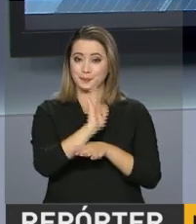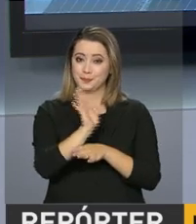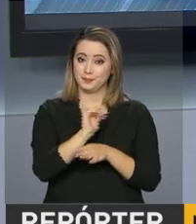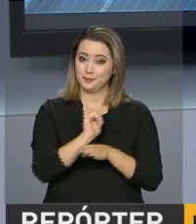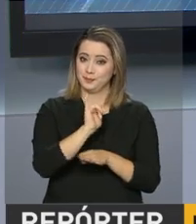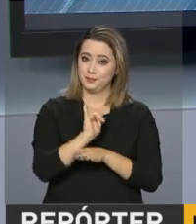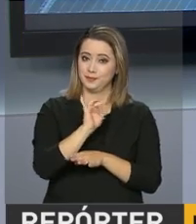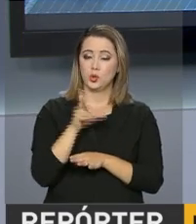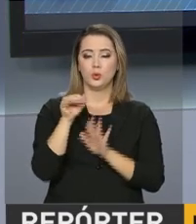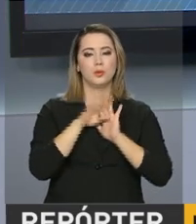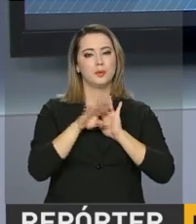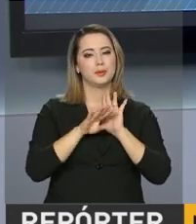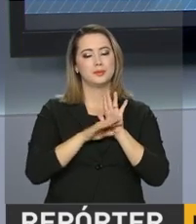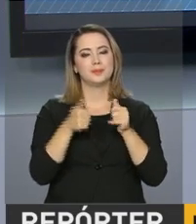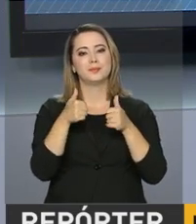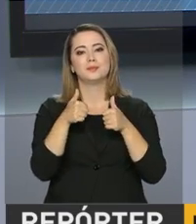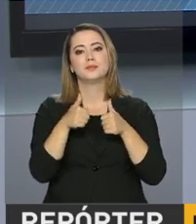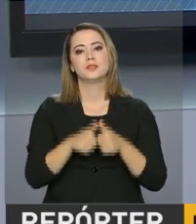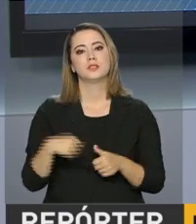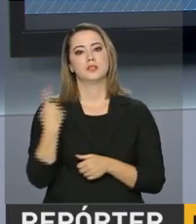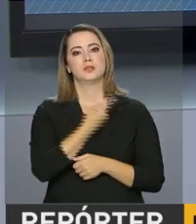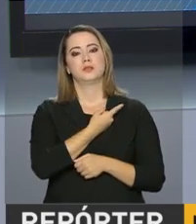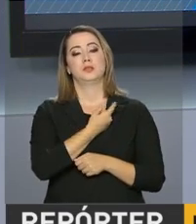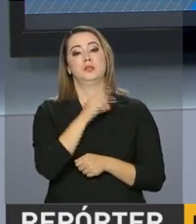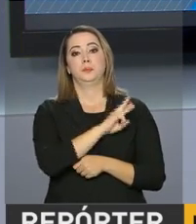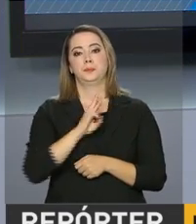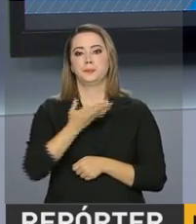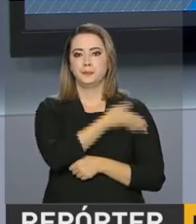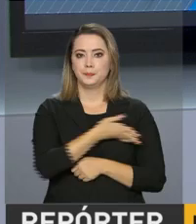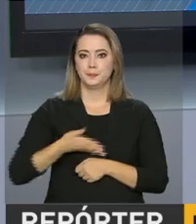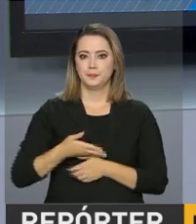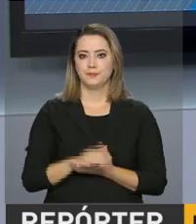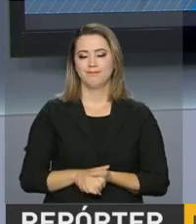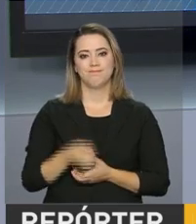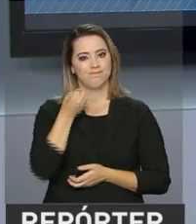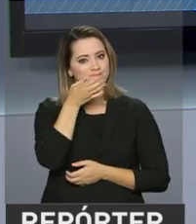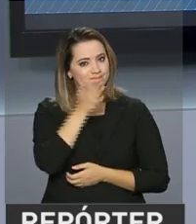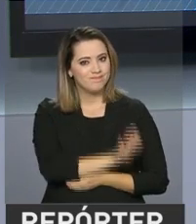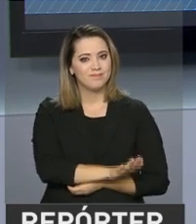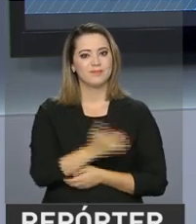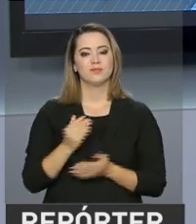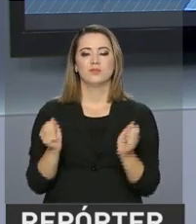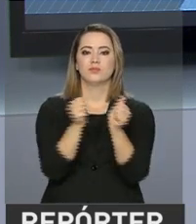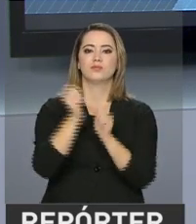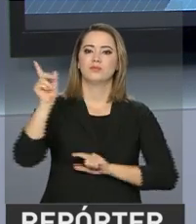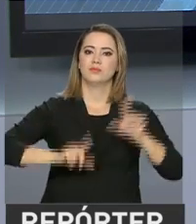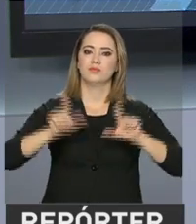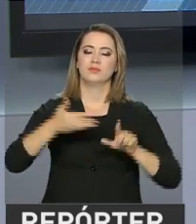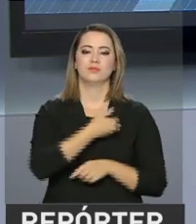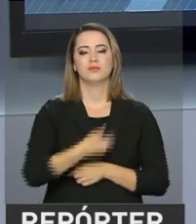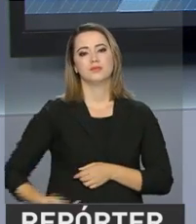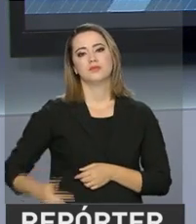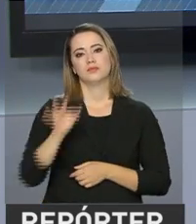no YouTube. Toda a programação também está disponível em nossa página na internet. Uma boa tarde para você e continue com a gente aqui na